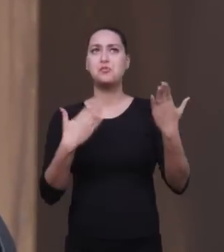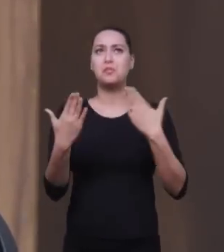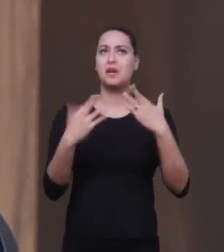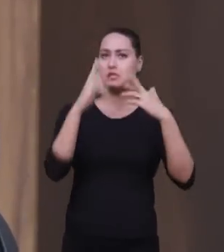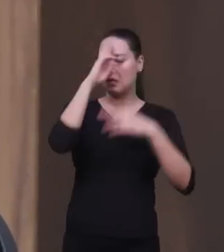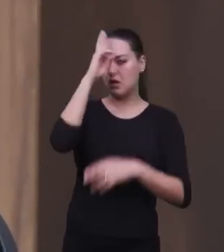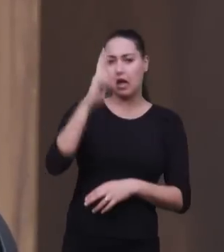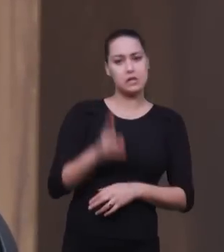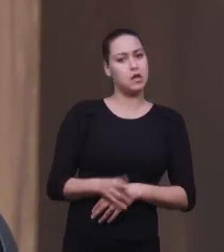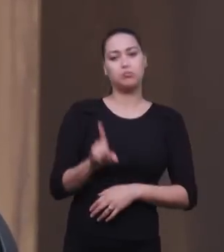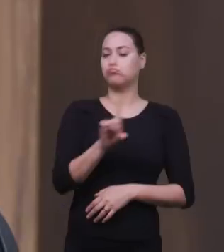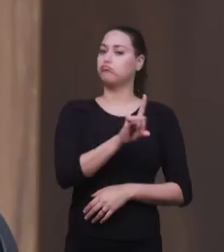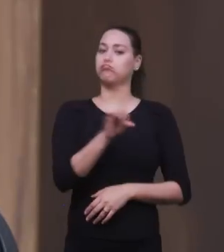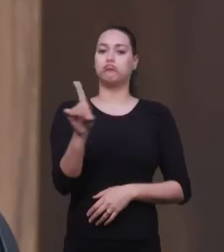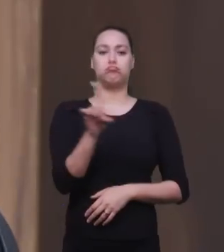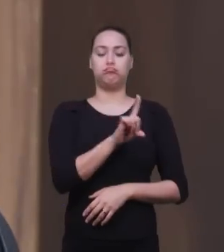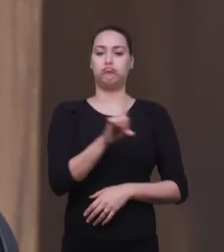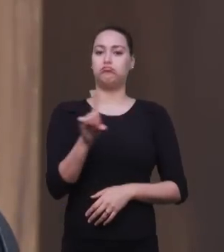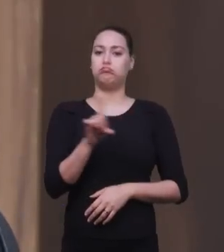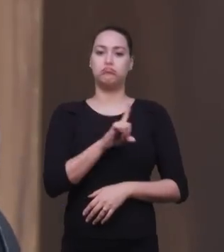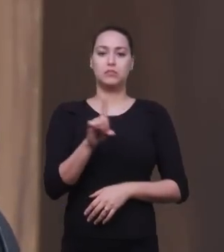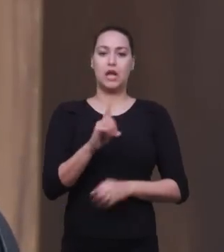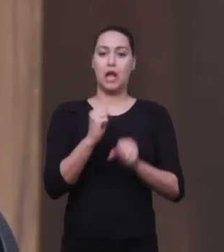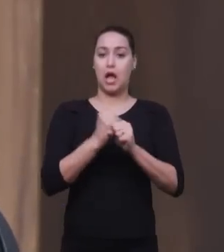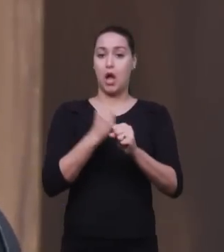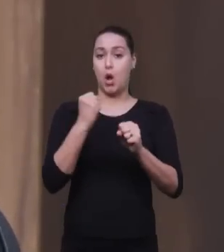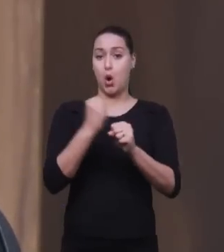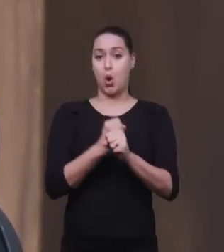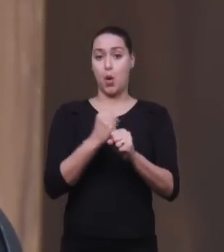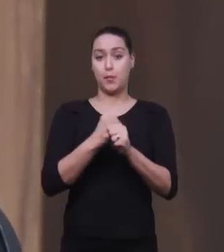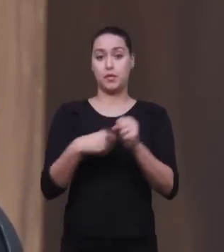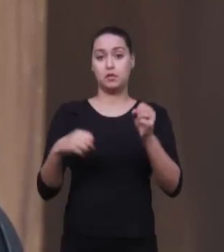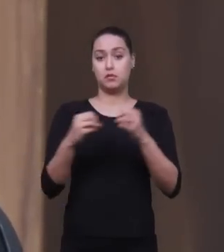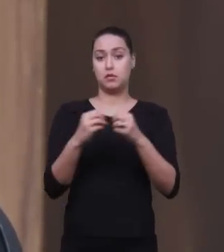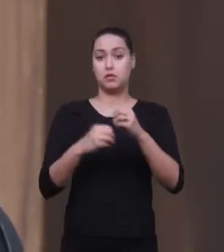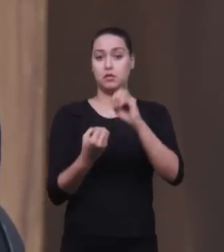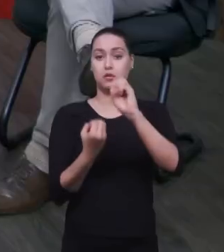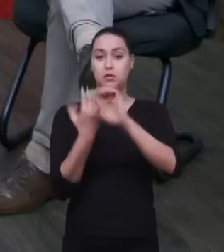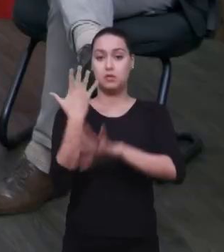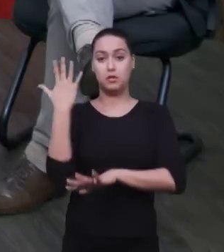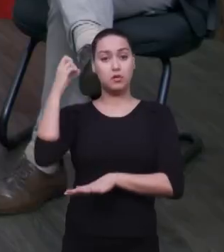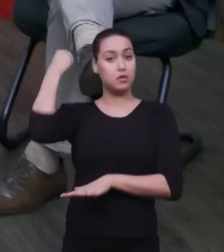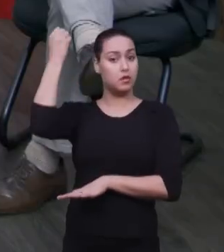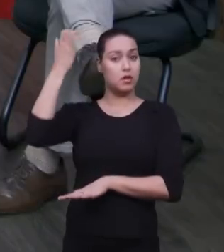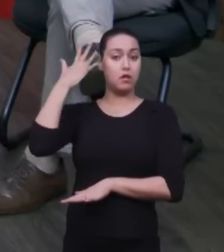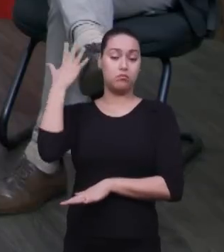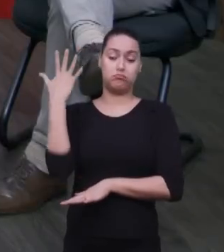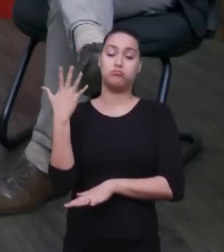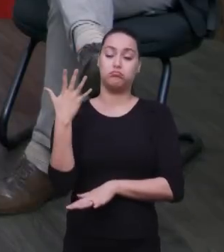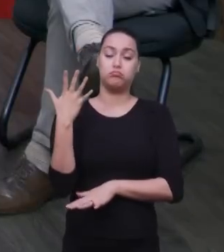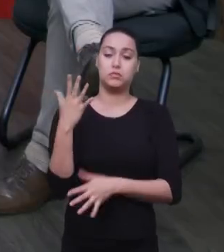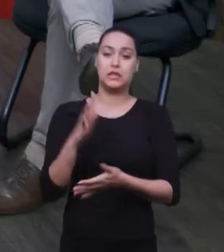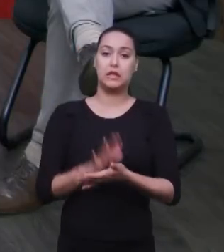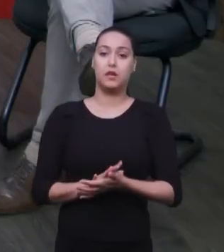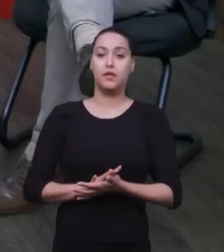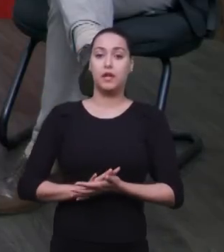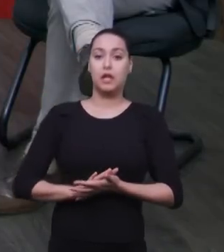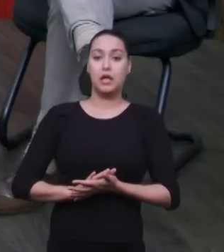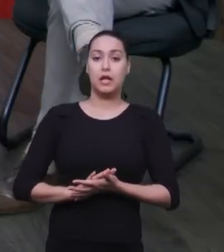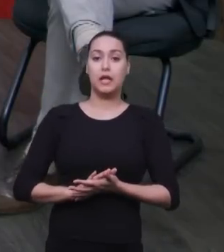comparação racional, não. As coisas, a obra criada por Deus, ela é uma grande